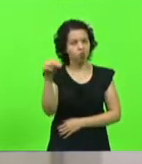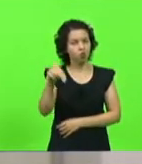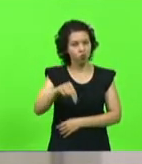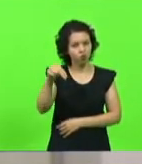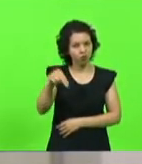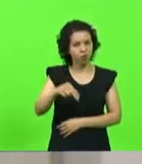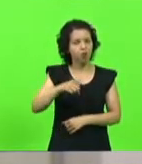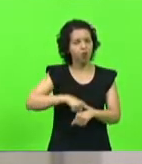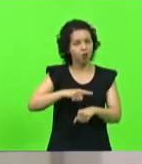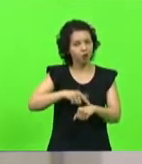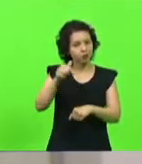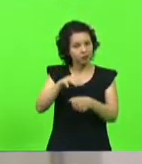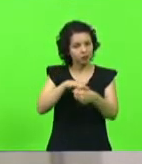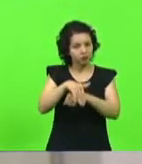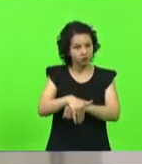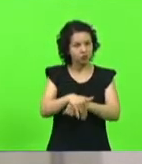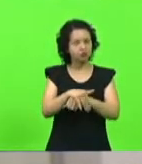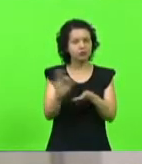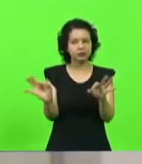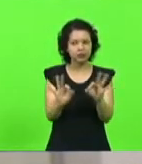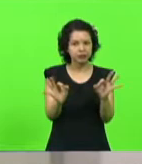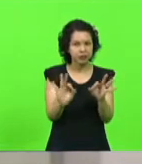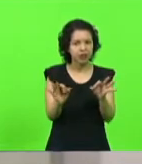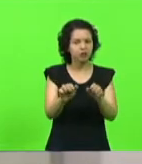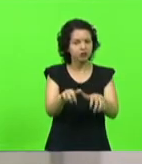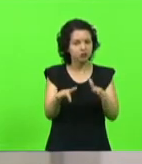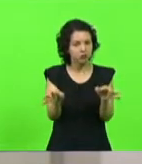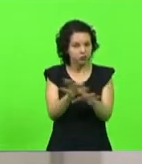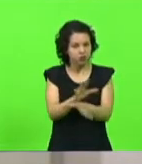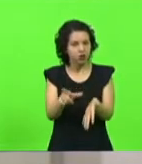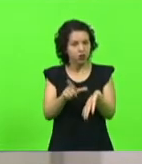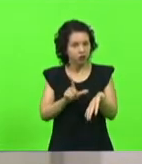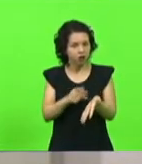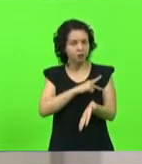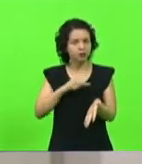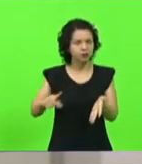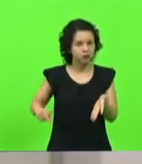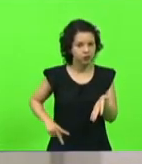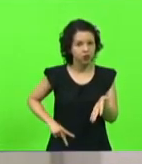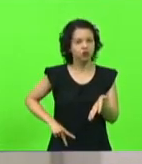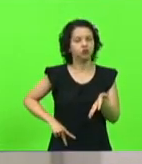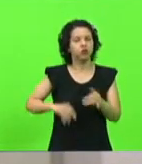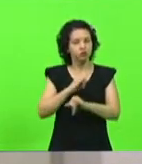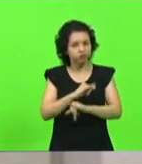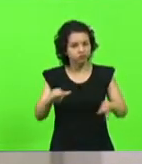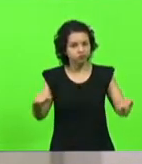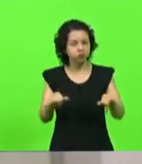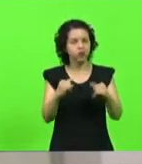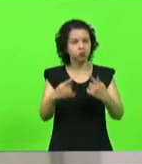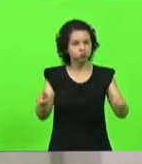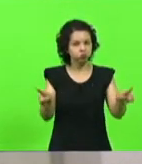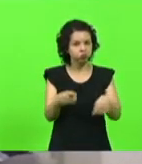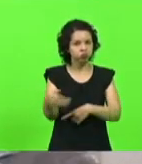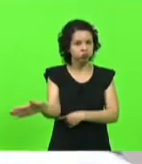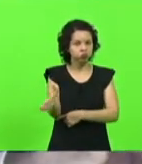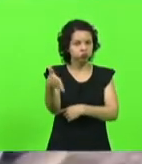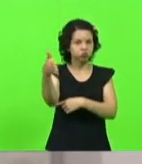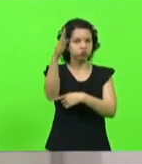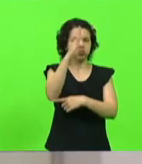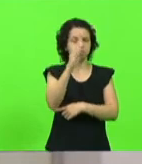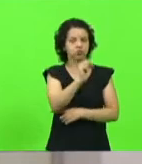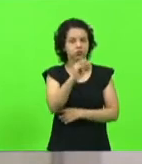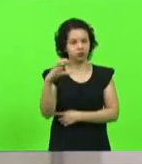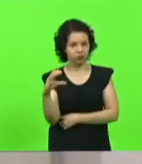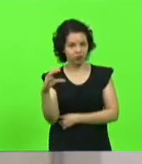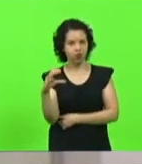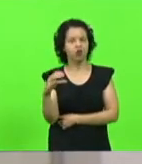mais havendo, e antes de encerrar a sessão, o senhor presidente anunciou a execução do hino de Santa Catarina. Para constar, eu, primeiro secretário, lavrei